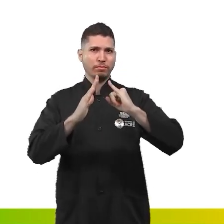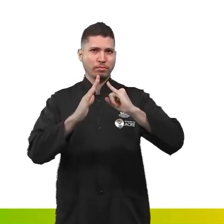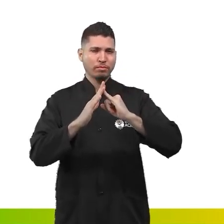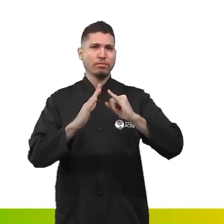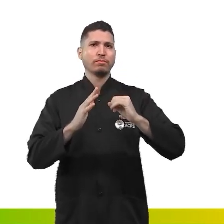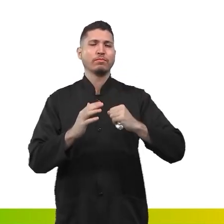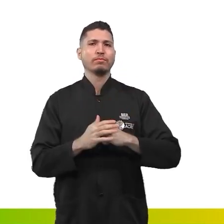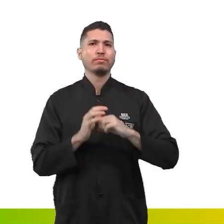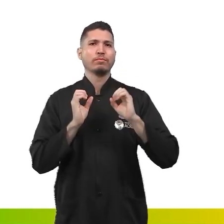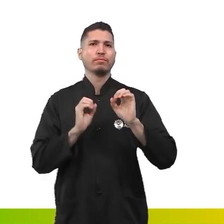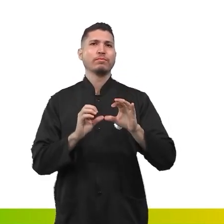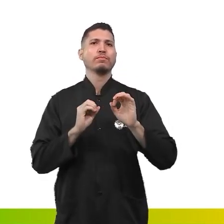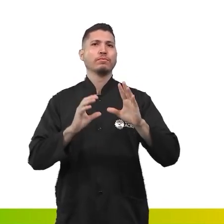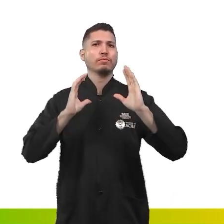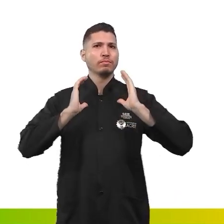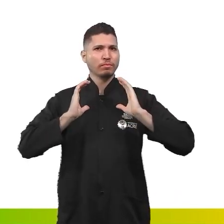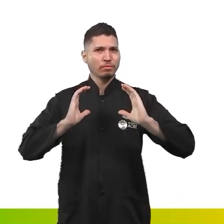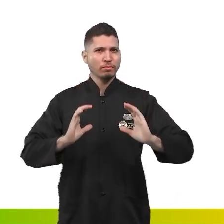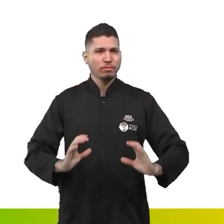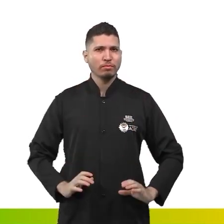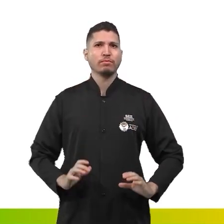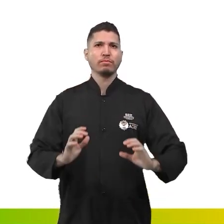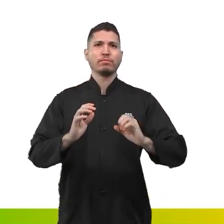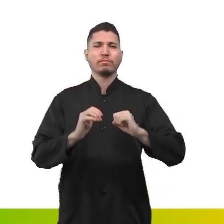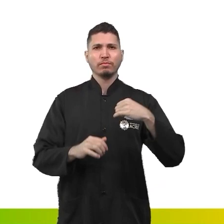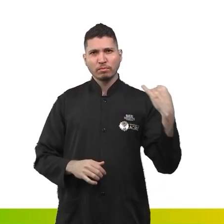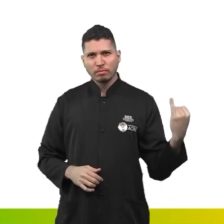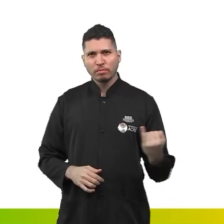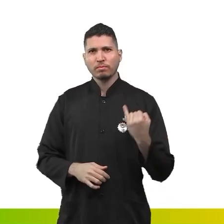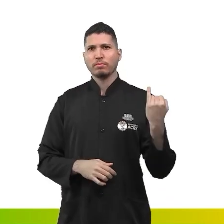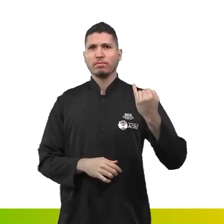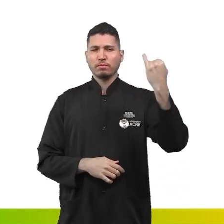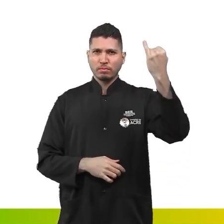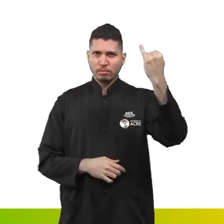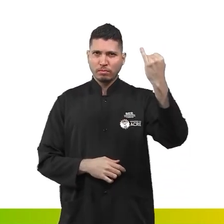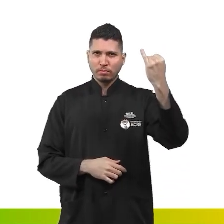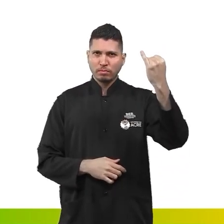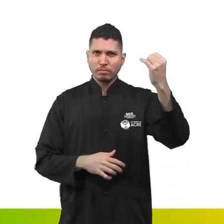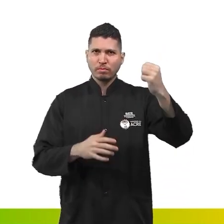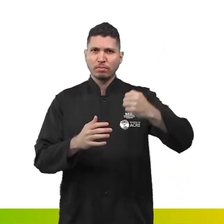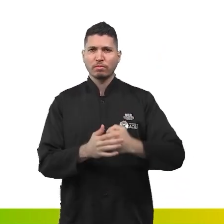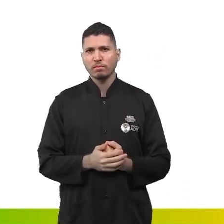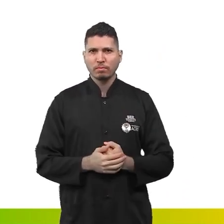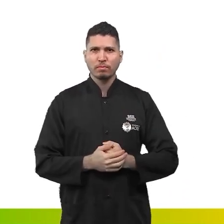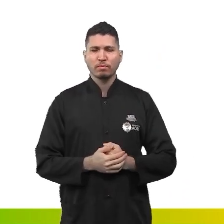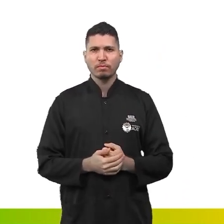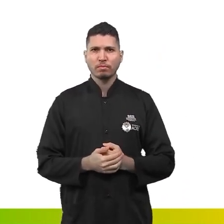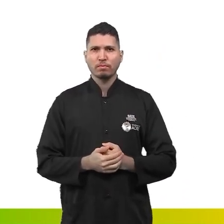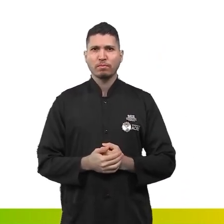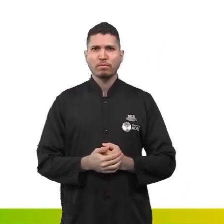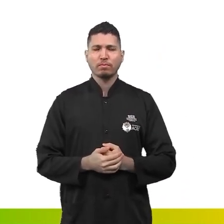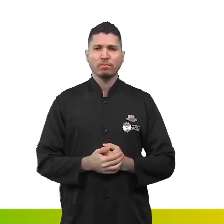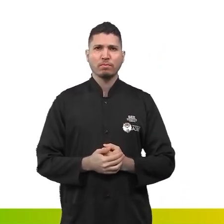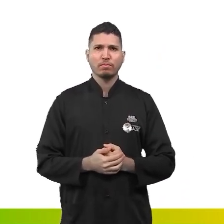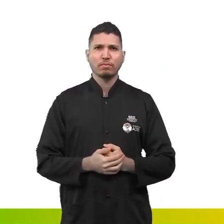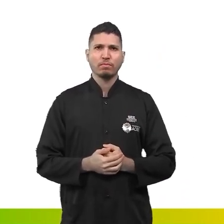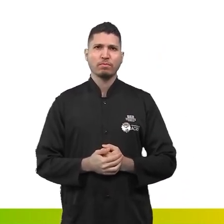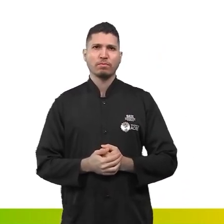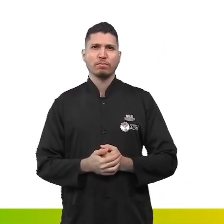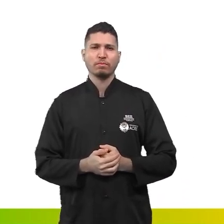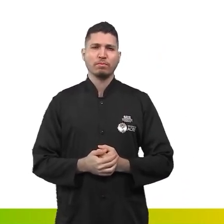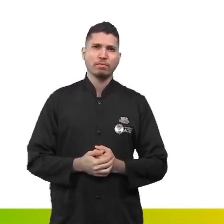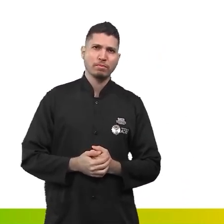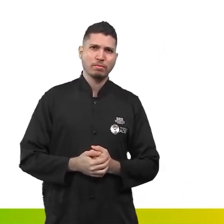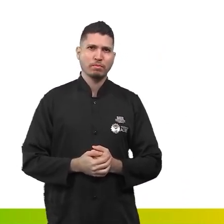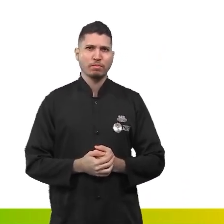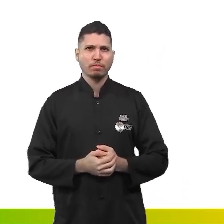educação para a cidadania, de uma importância cívica fundamental, não como uma